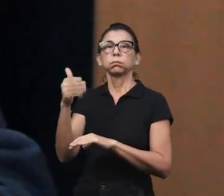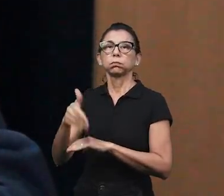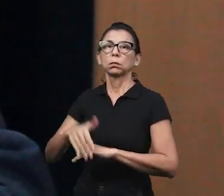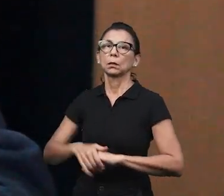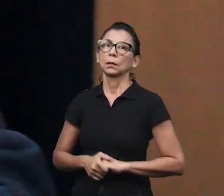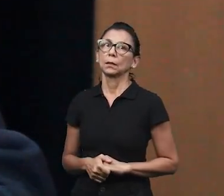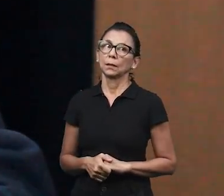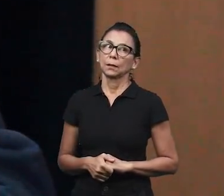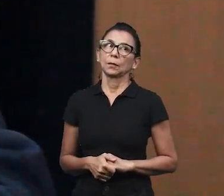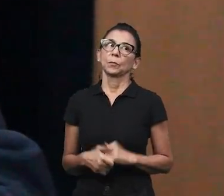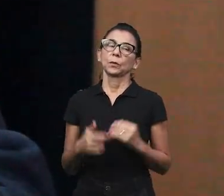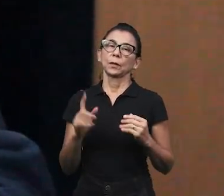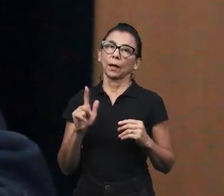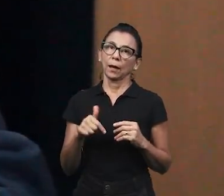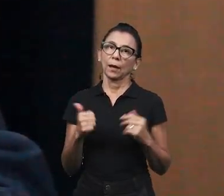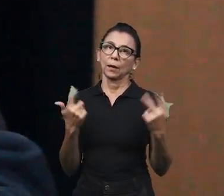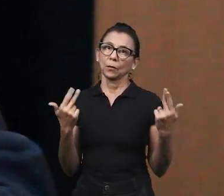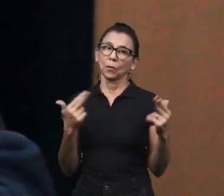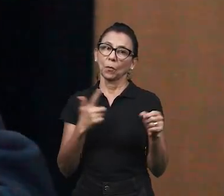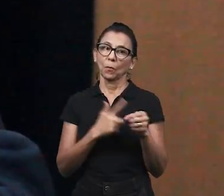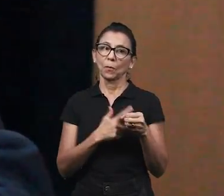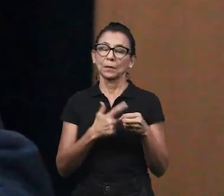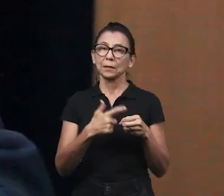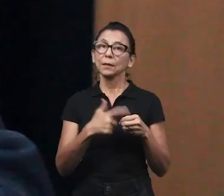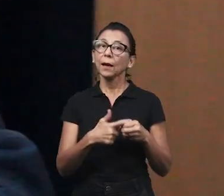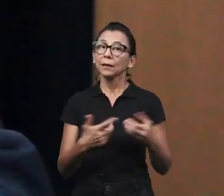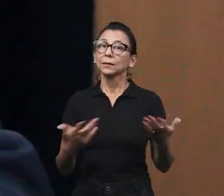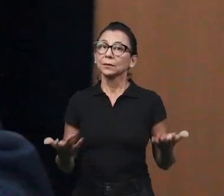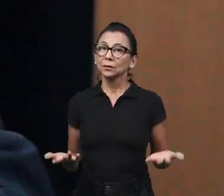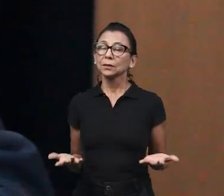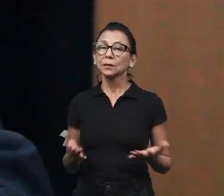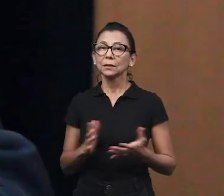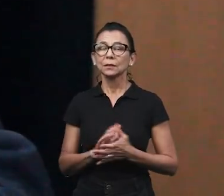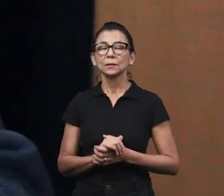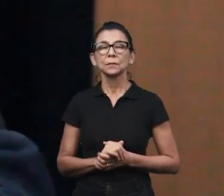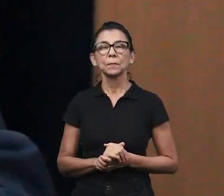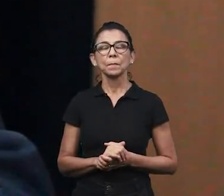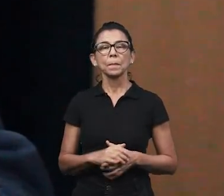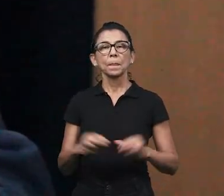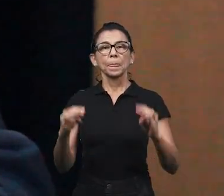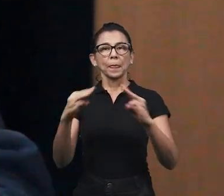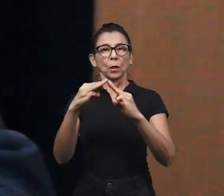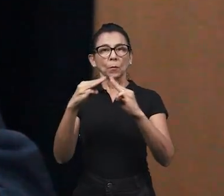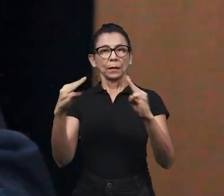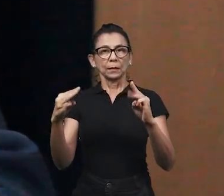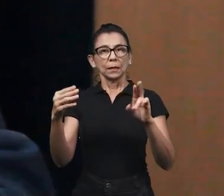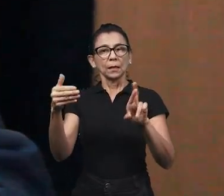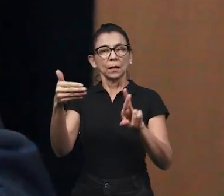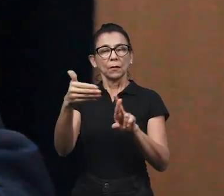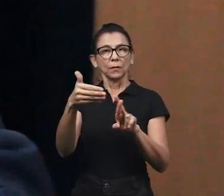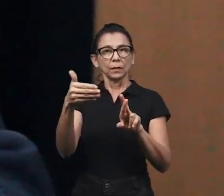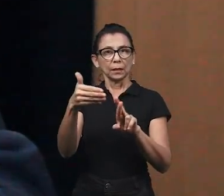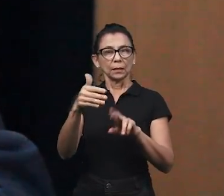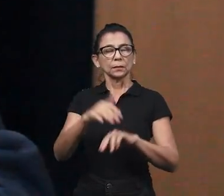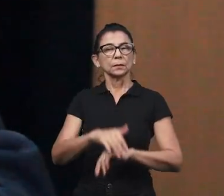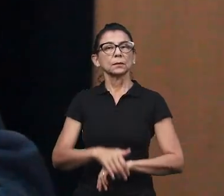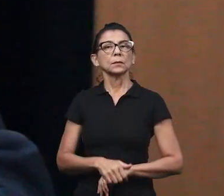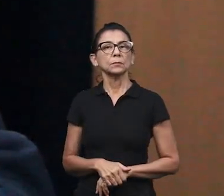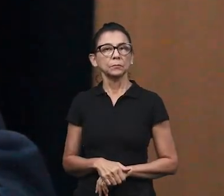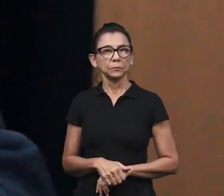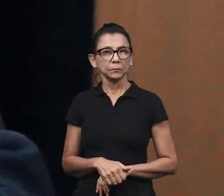Sim. E eu digo aqui com muita propriedade, Josias, que o Manaim tem sido referência para muitos